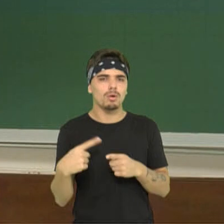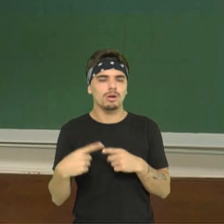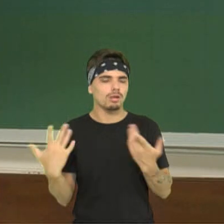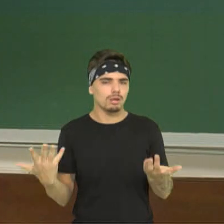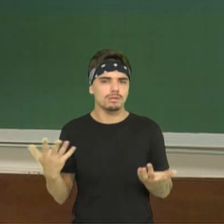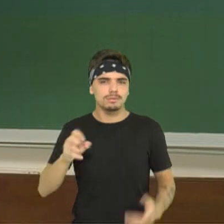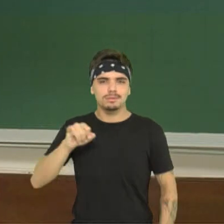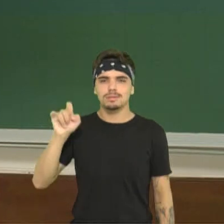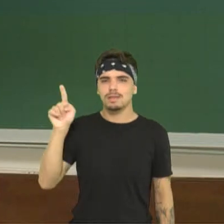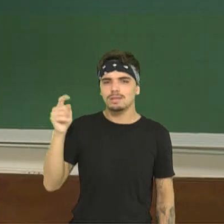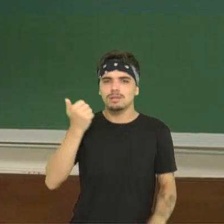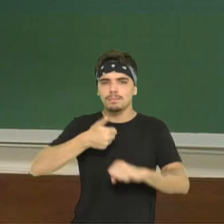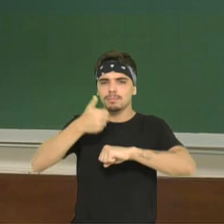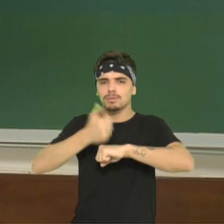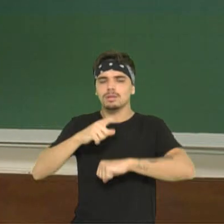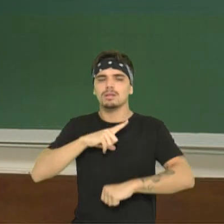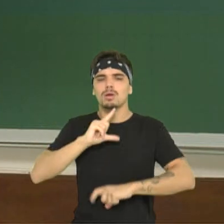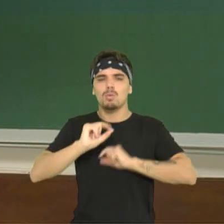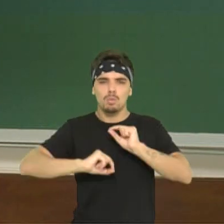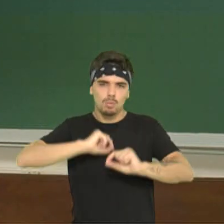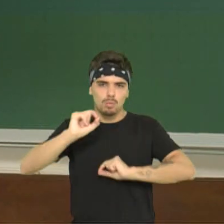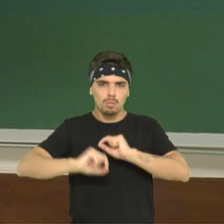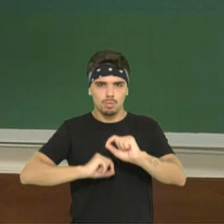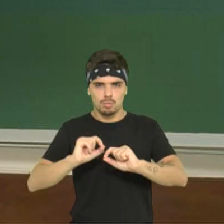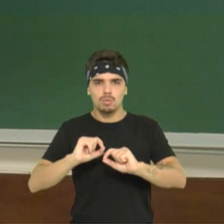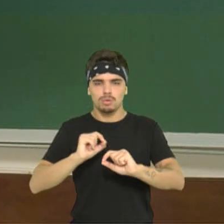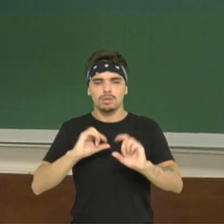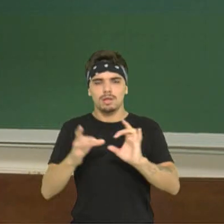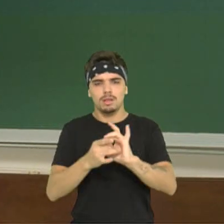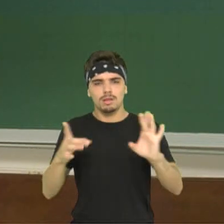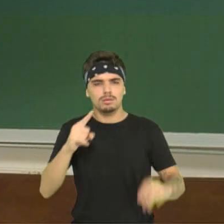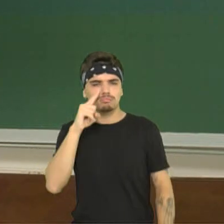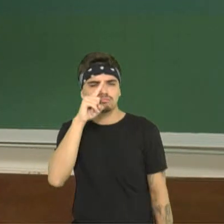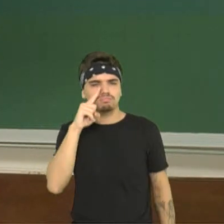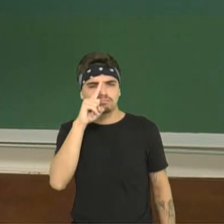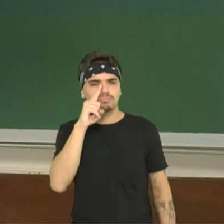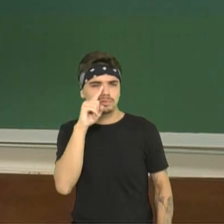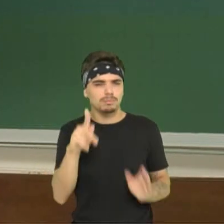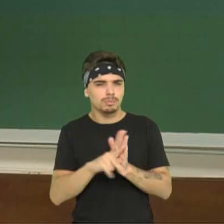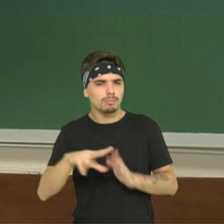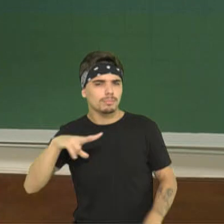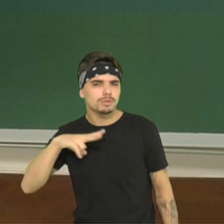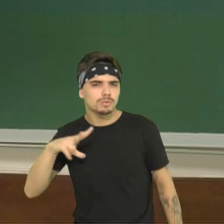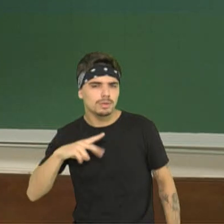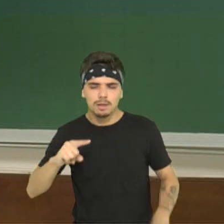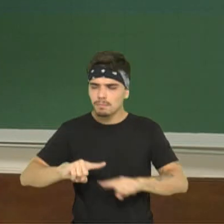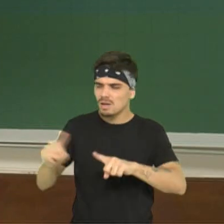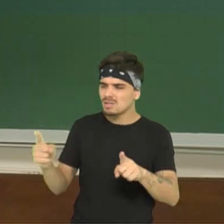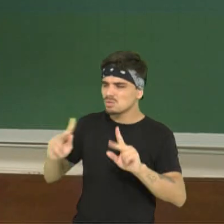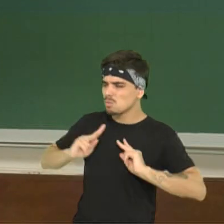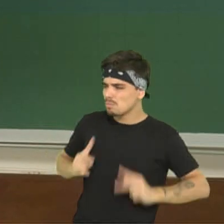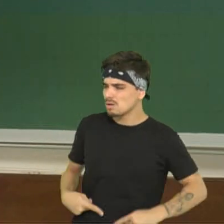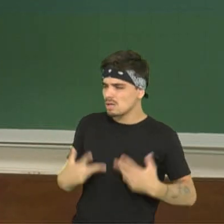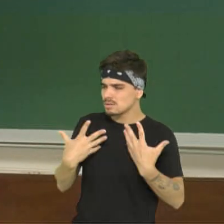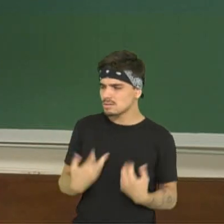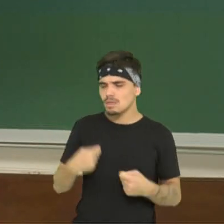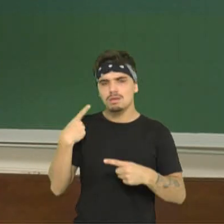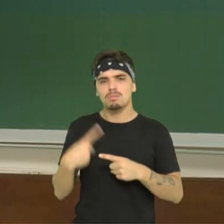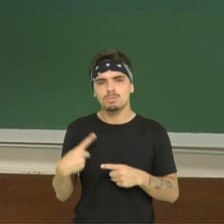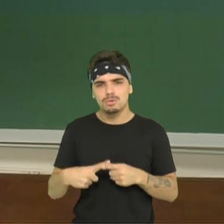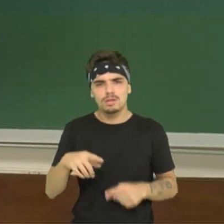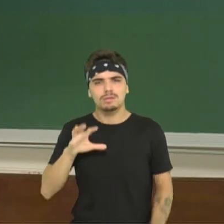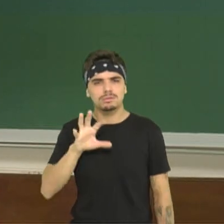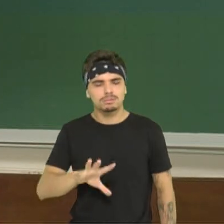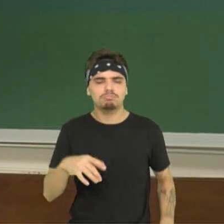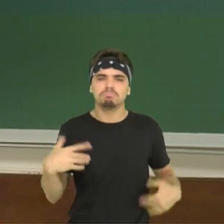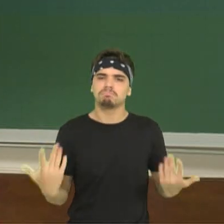vezes esse poder coloca em risco a sua própria liberdade? Por que o ser humano aceita ou aceitou o